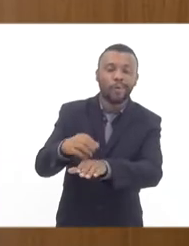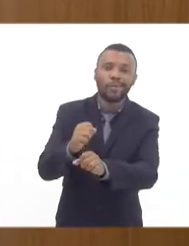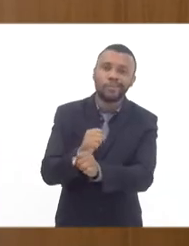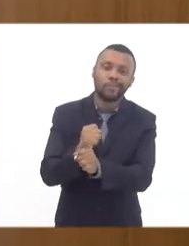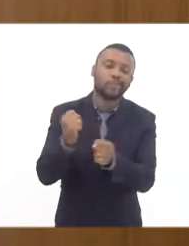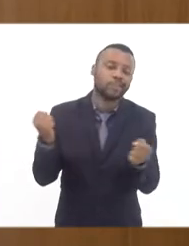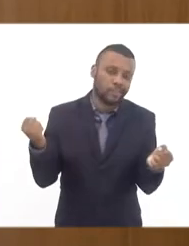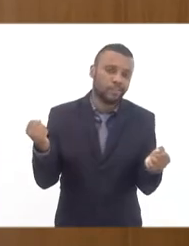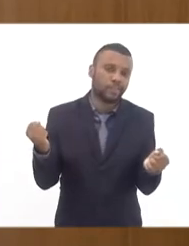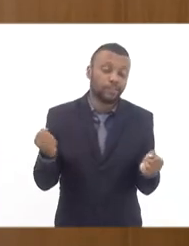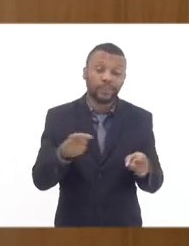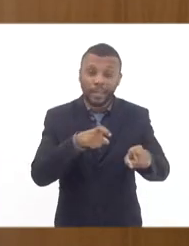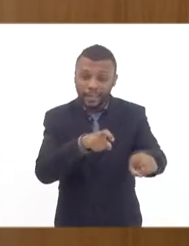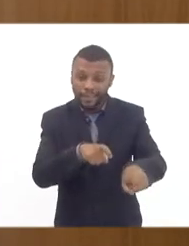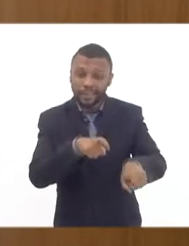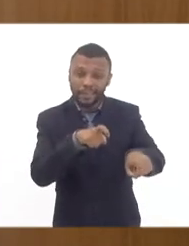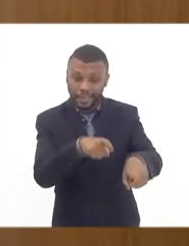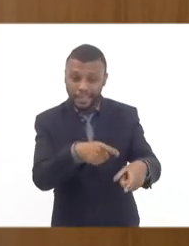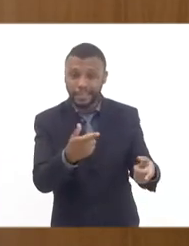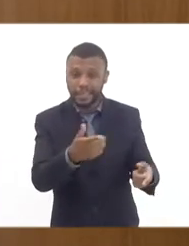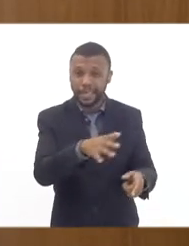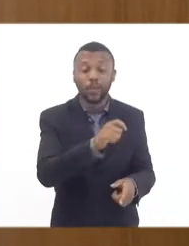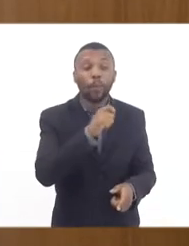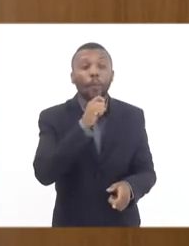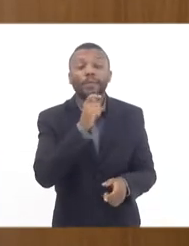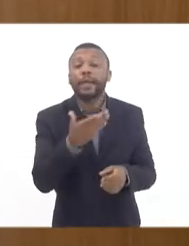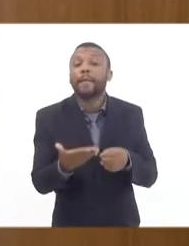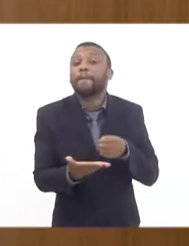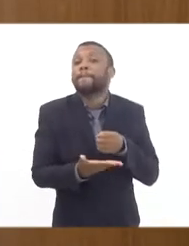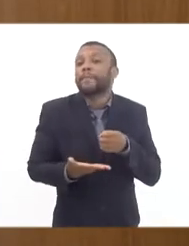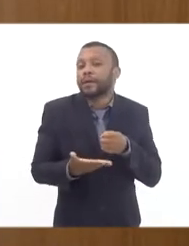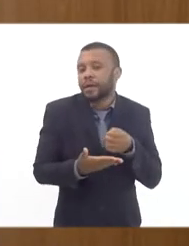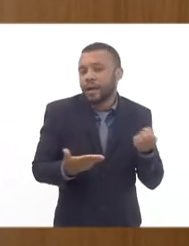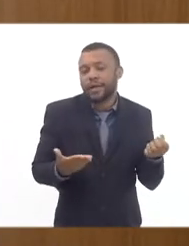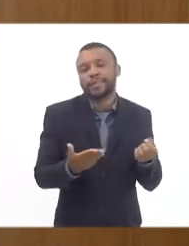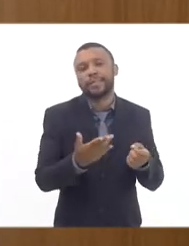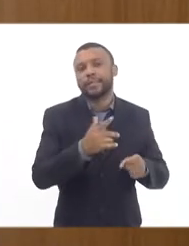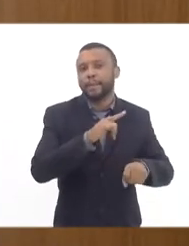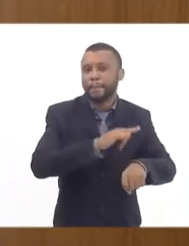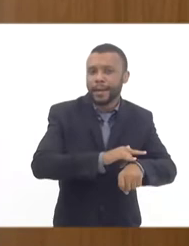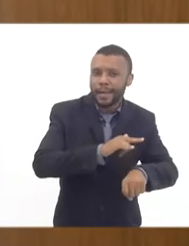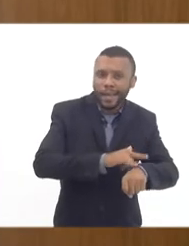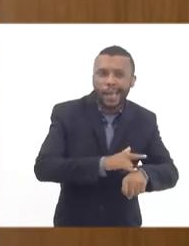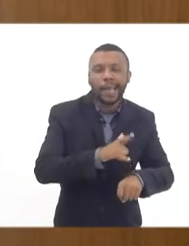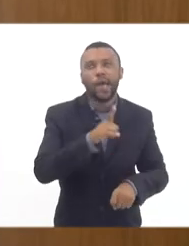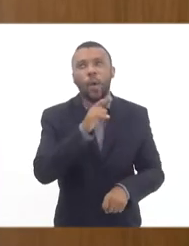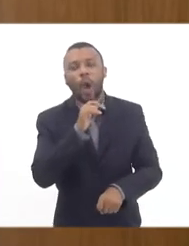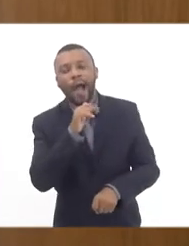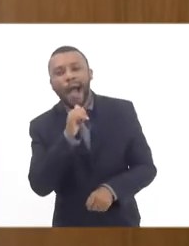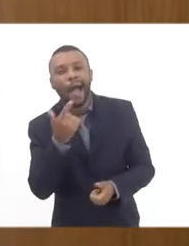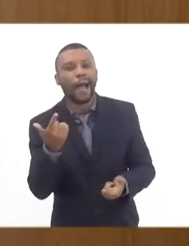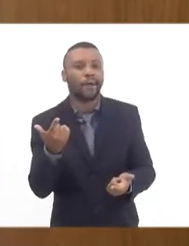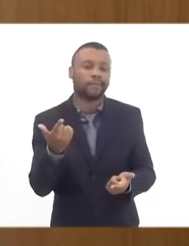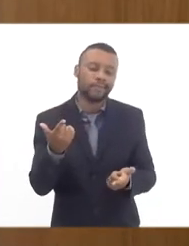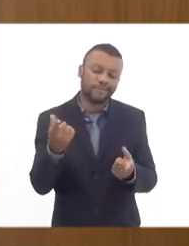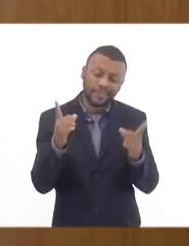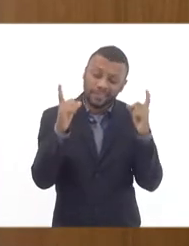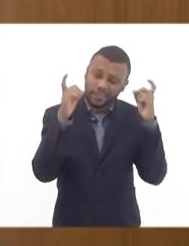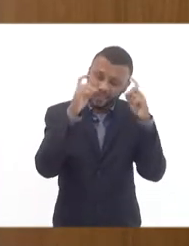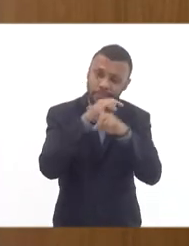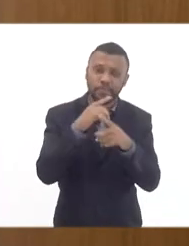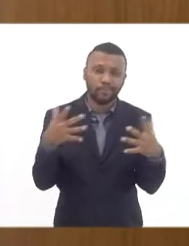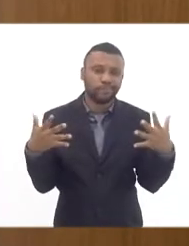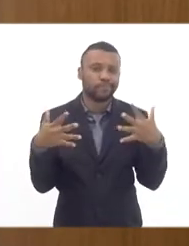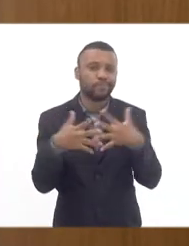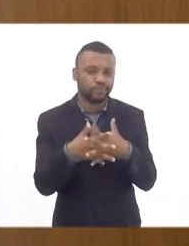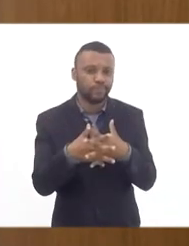banheiro, sem água, como a Cris assinalou, realmente é um pouco problemático realmente para os alunos. Né? Levar na Capela da Luz, que é a nossa,